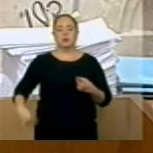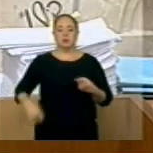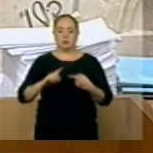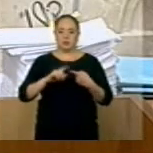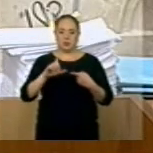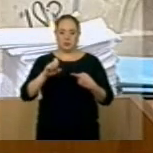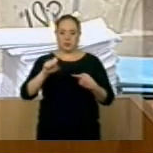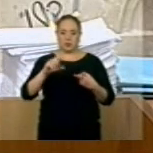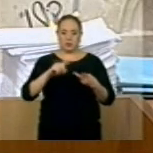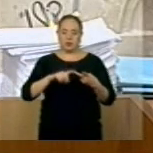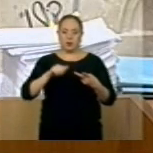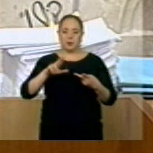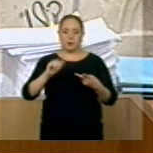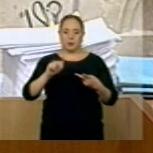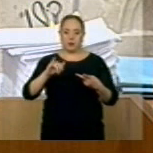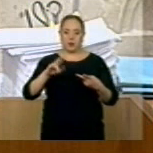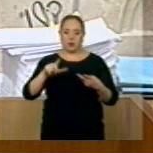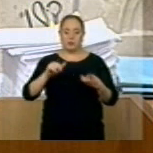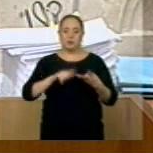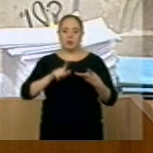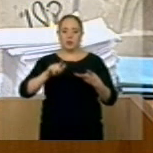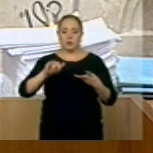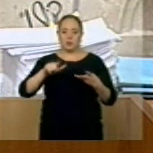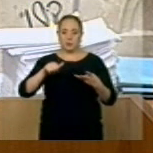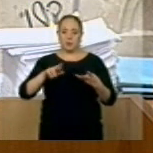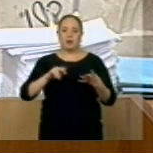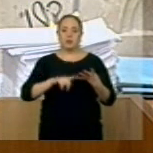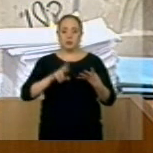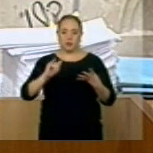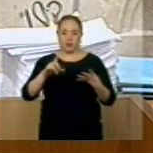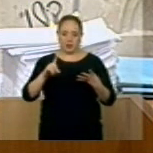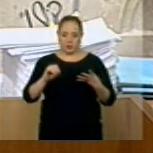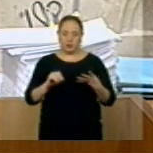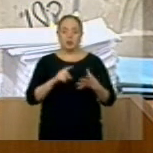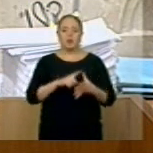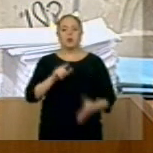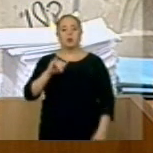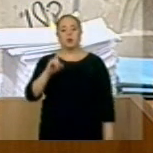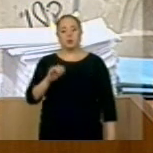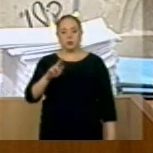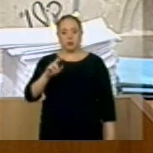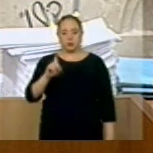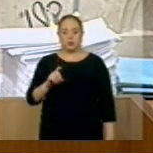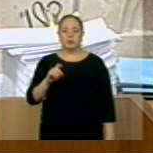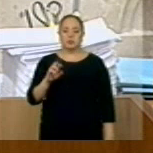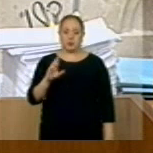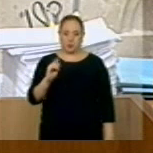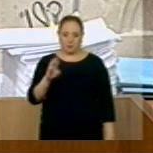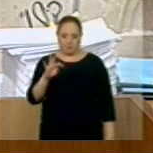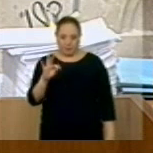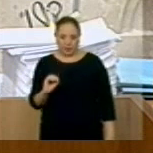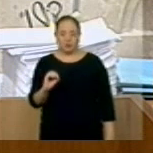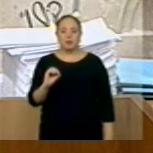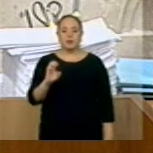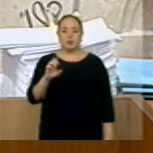Mello, Marco Aurélio, Gilmar Mendes, Ricardo Lewandowski, Luiz Fux, Rosa Weber, Roberto Barroso, Edson